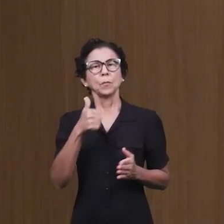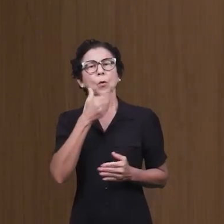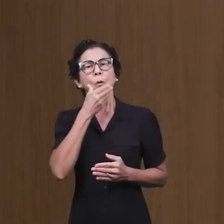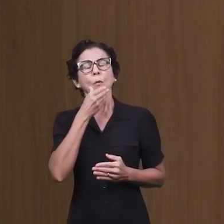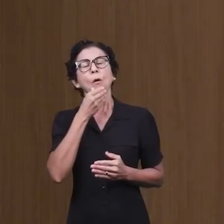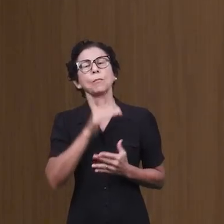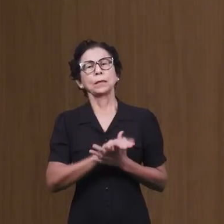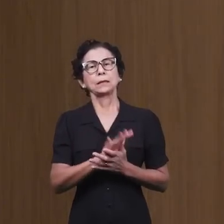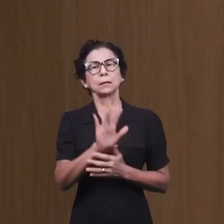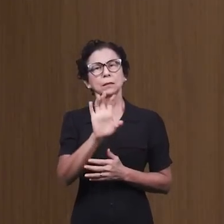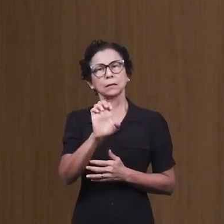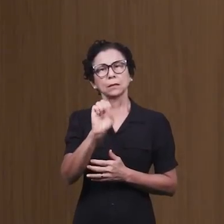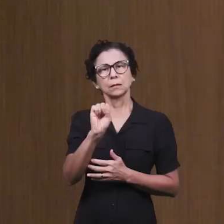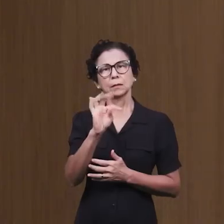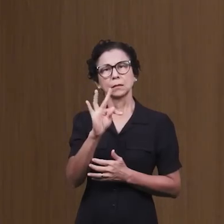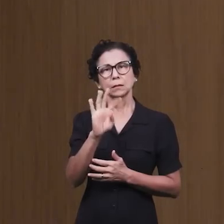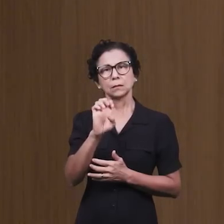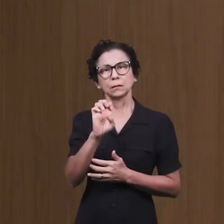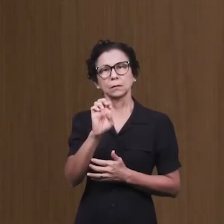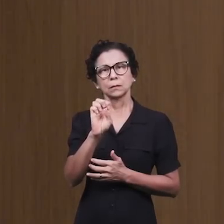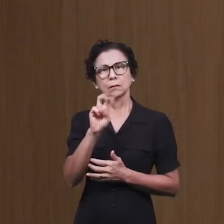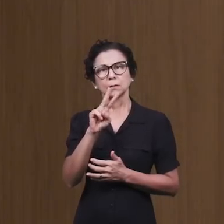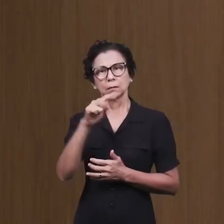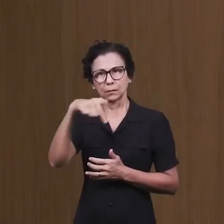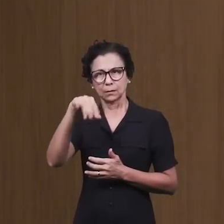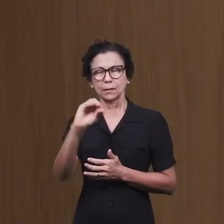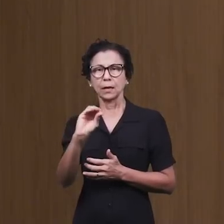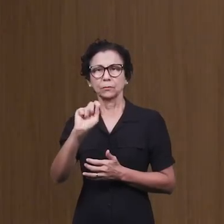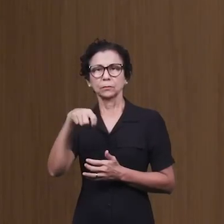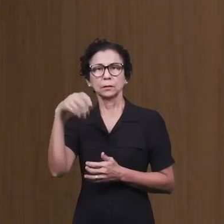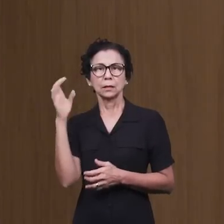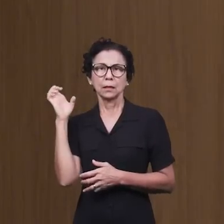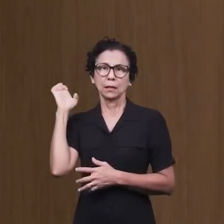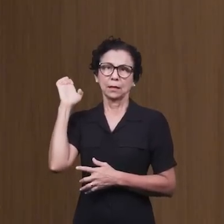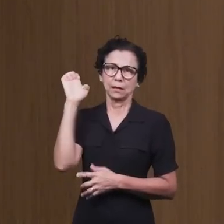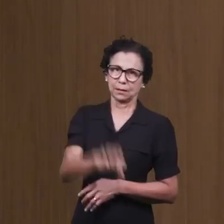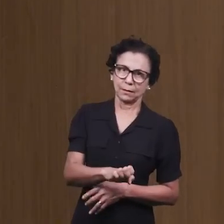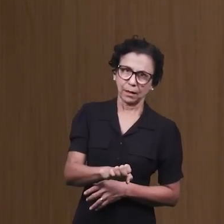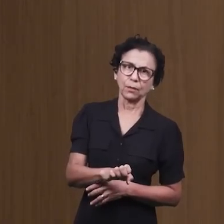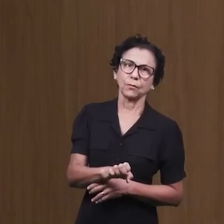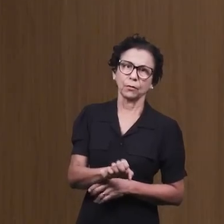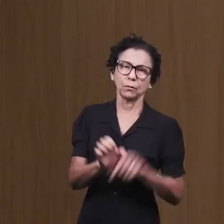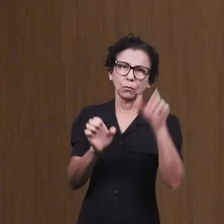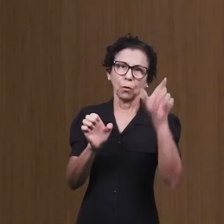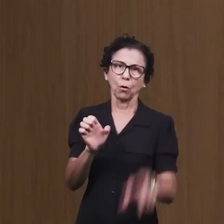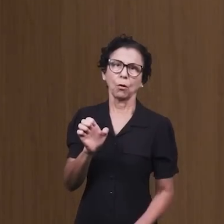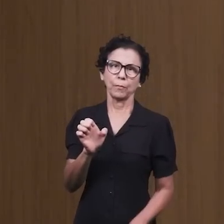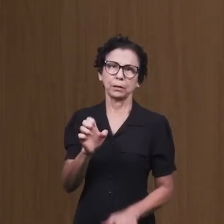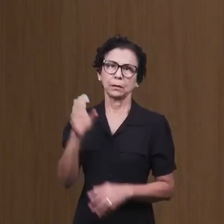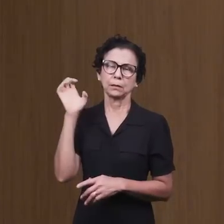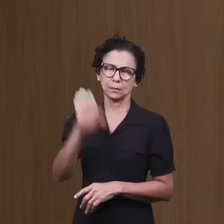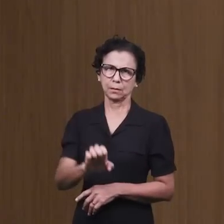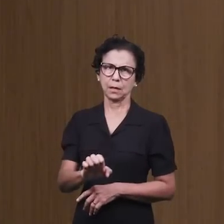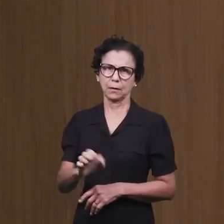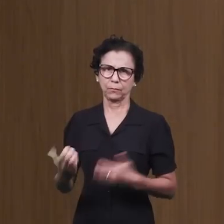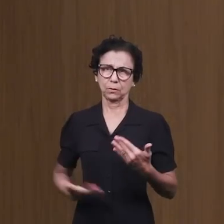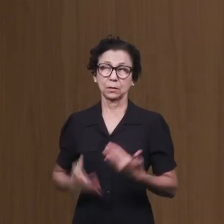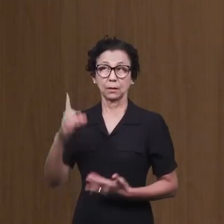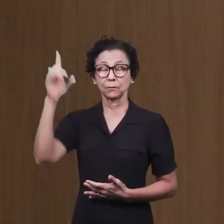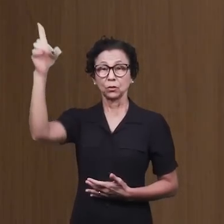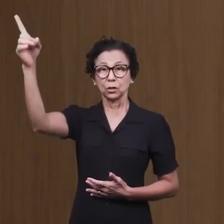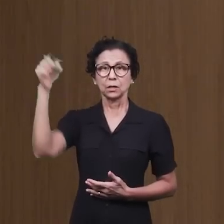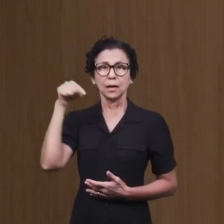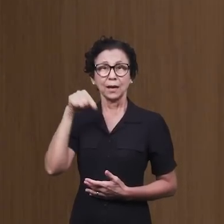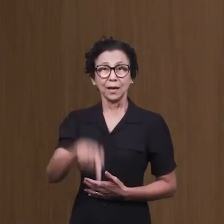travada, primeiro foi Estevão. Por quê, Estevão? Porque Estevão cumpria a palavra. Ele foi